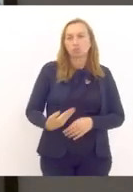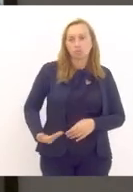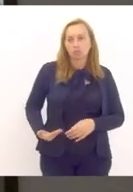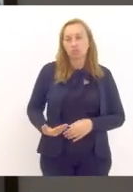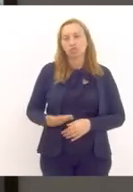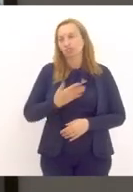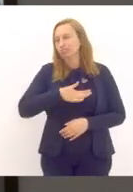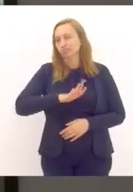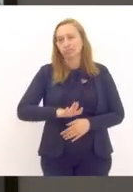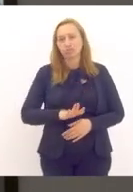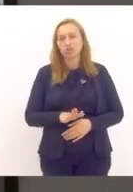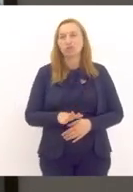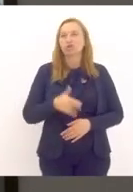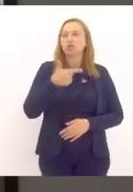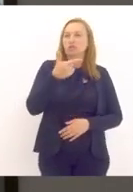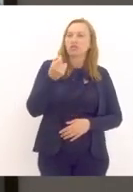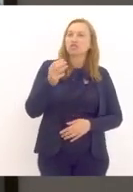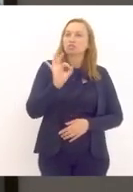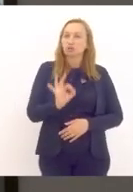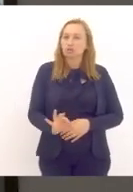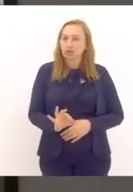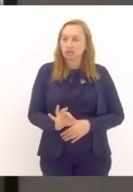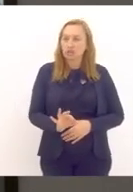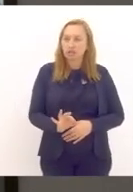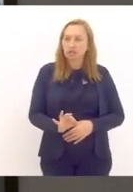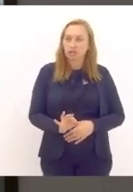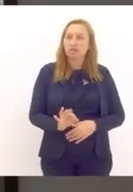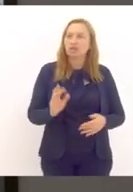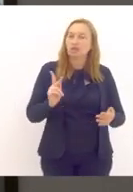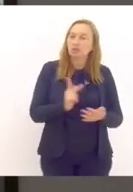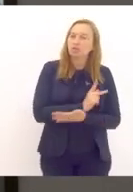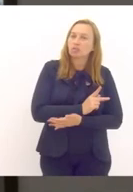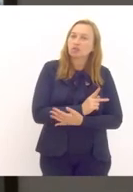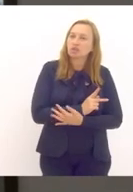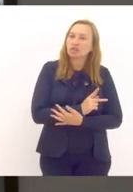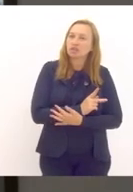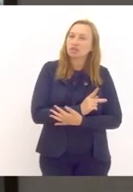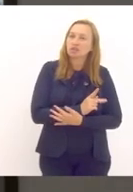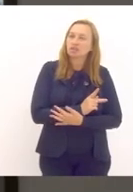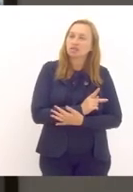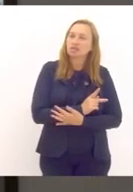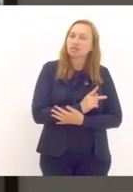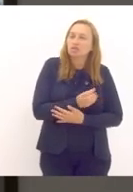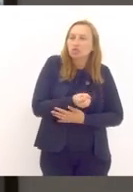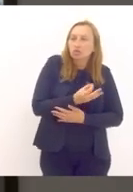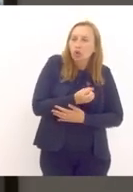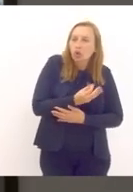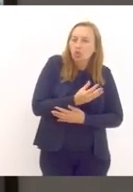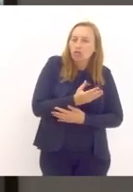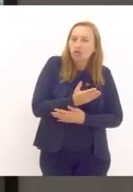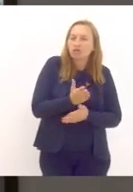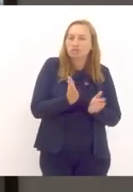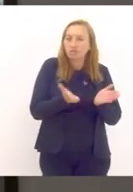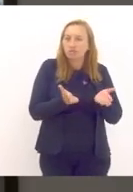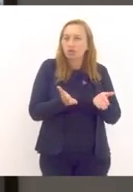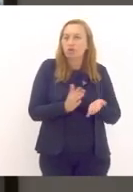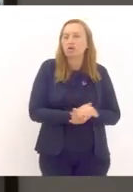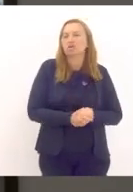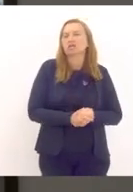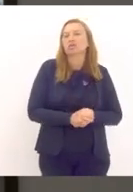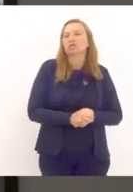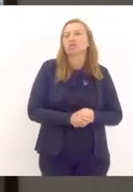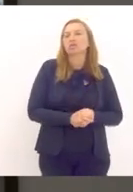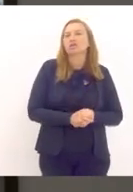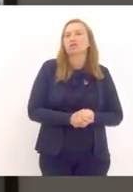bancos fica ali na casa de 20%. São dívidas que aconteceram ali, são dívidas mais recentes, são dívidas mais novas. O grosso dessas dívidas, se